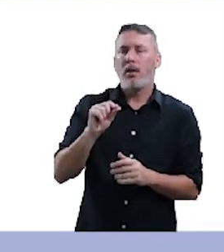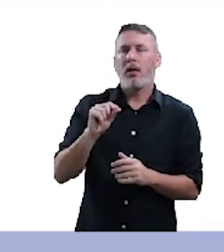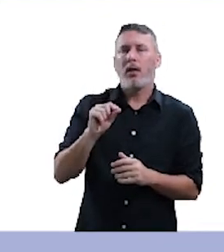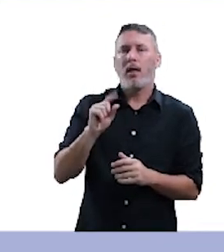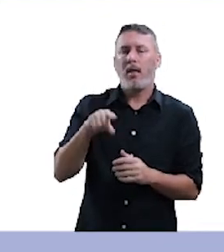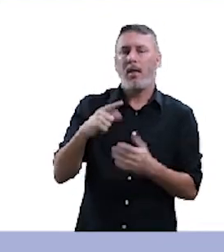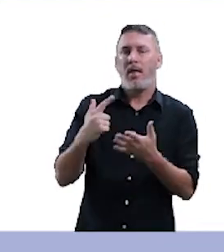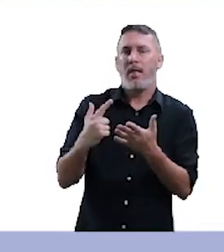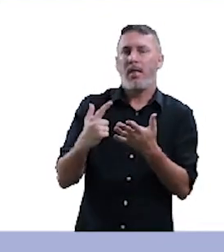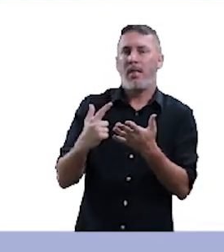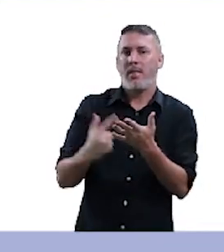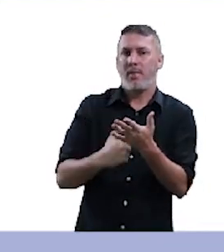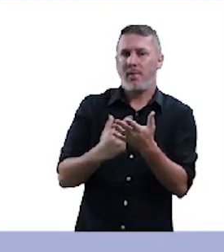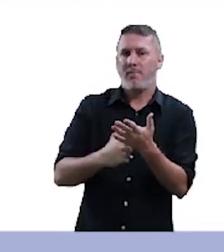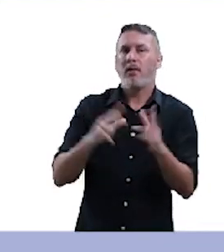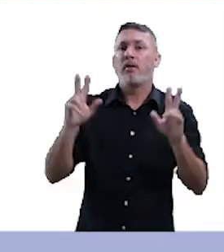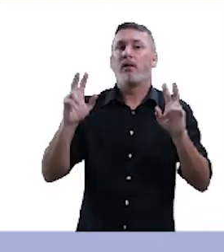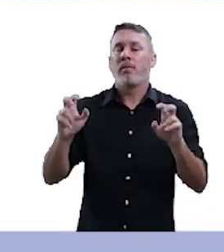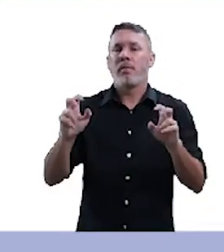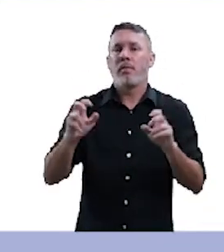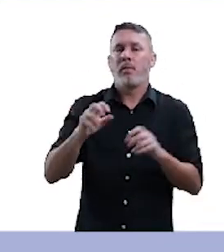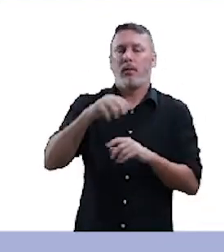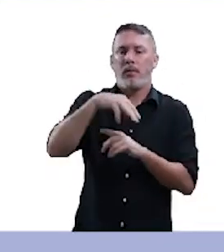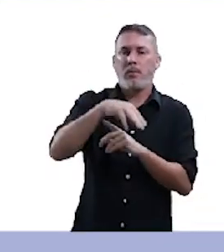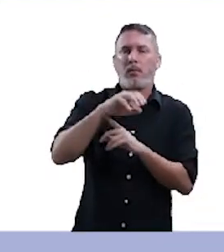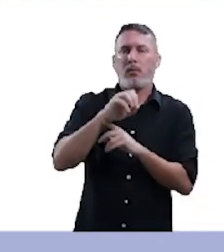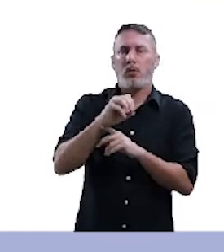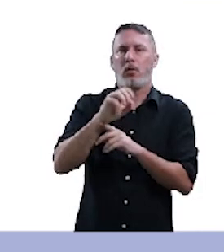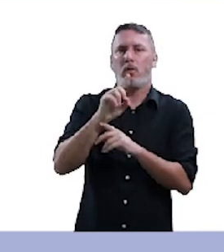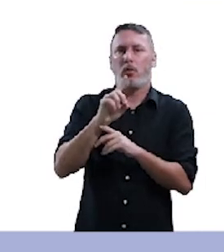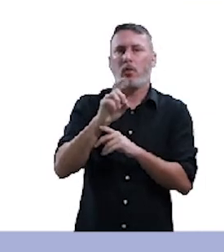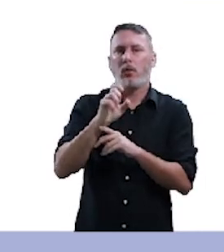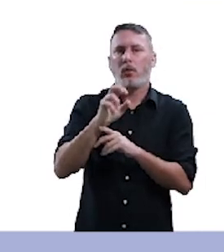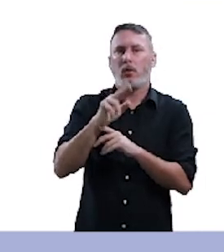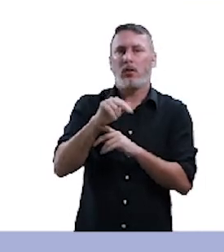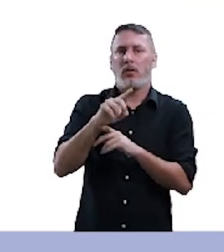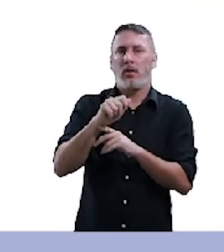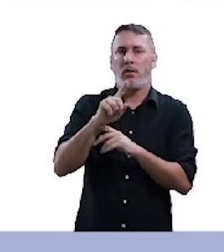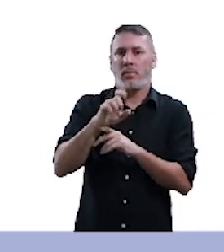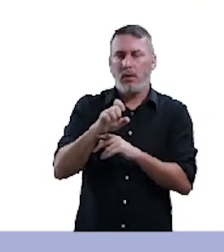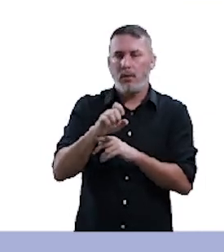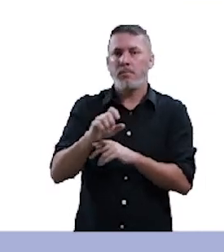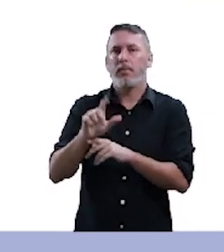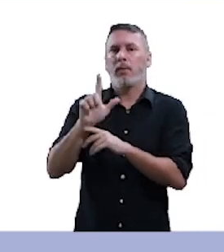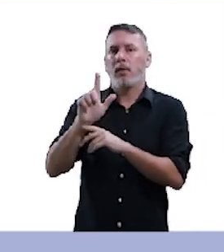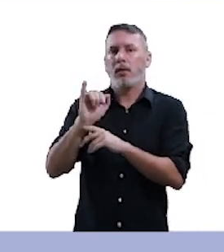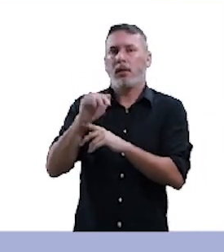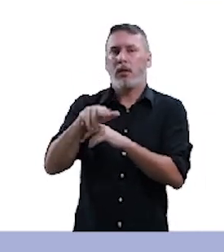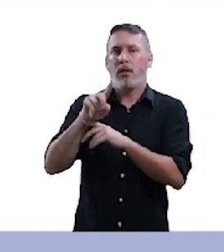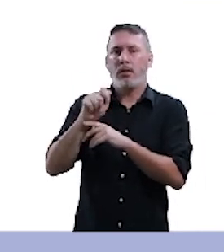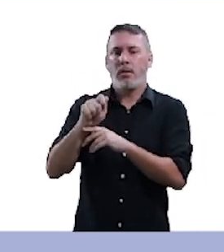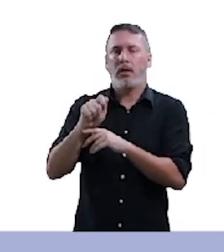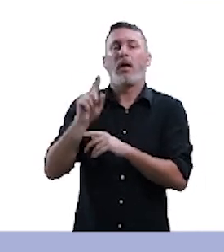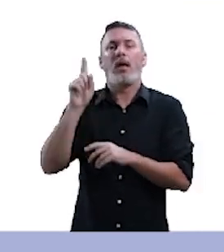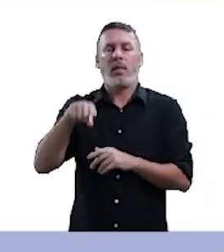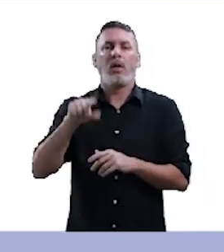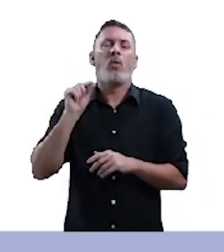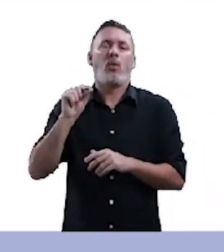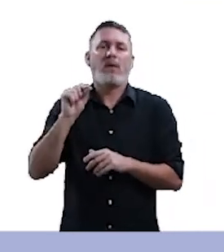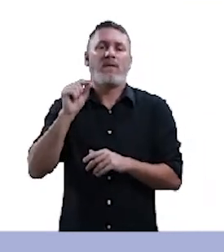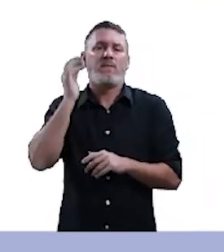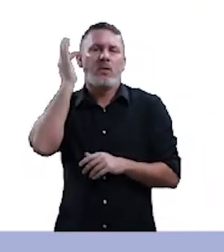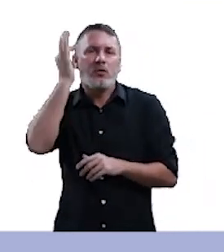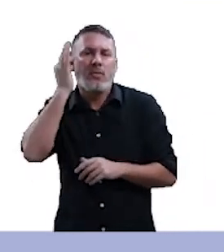de Bauman. Modernidade líquida, já ouvi falar na aula de filosofia, sociologia, professor de história também trabalhou alguma coisa, professor de